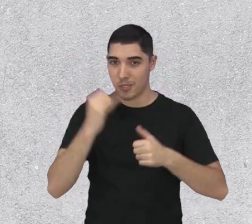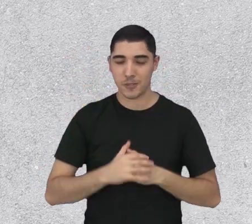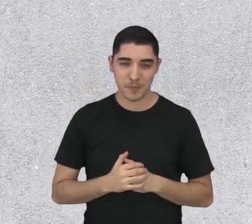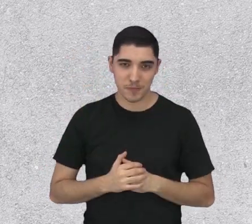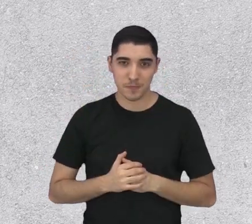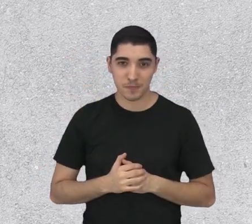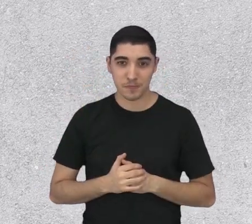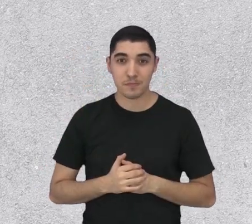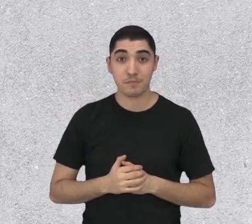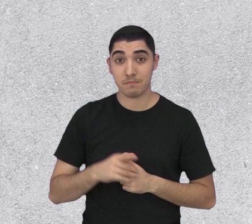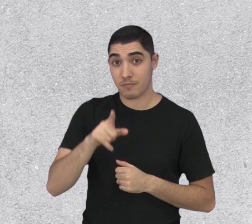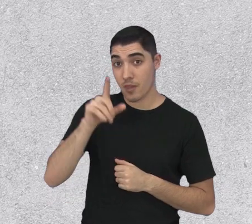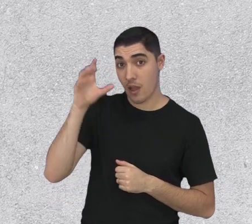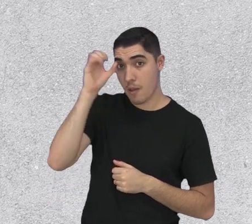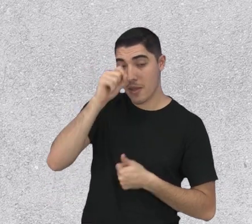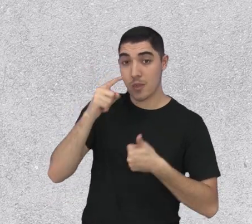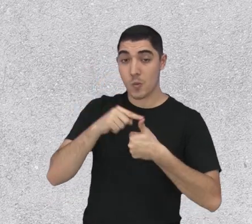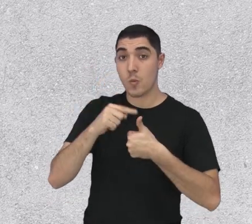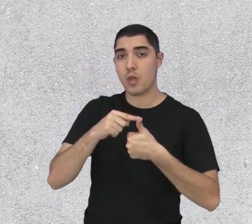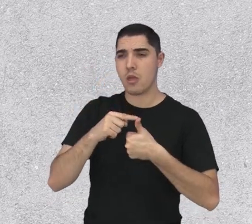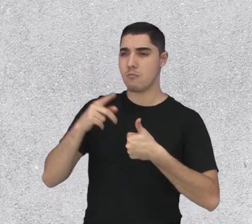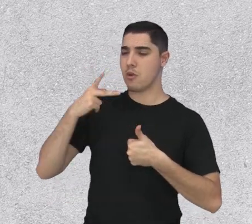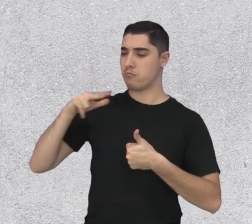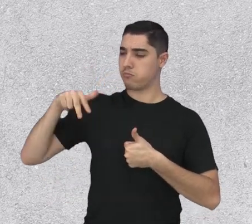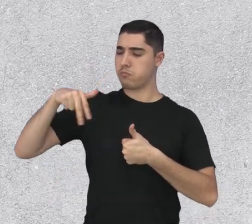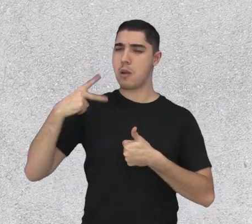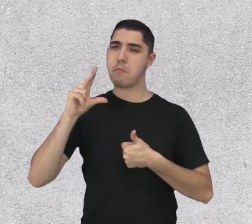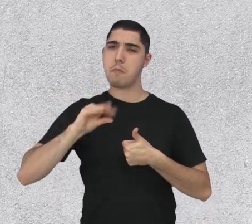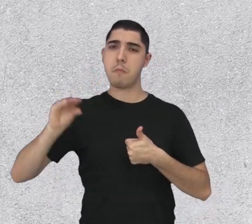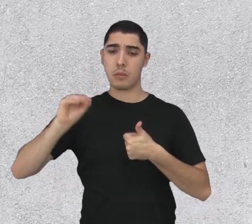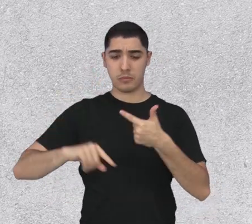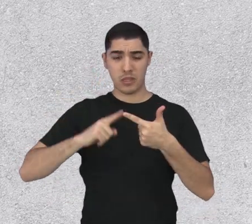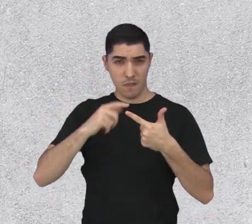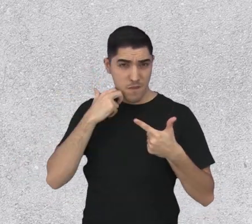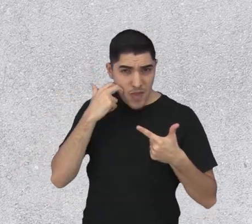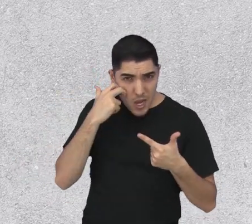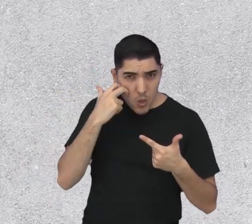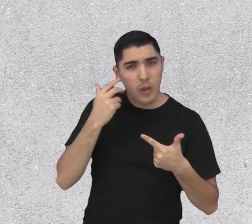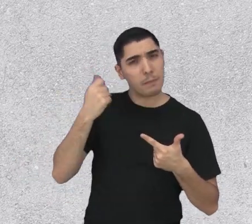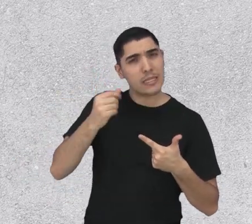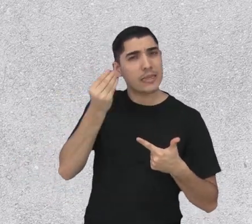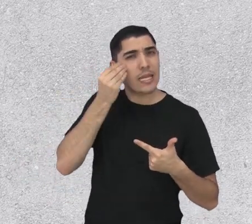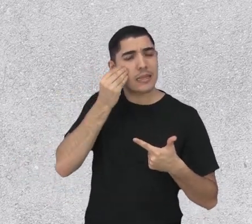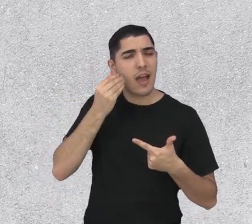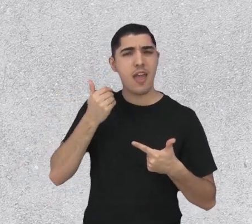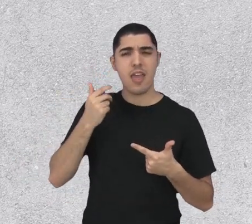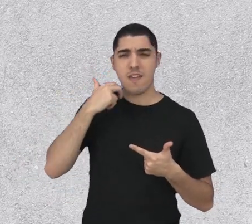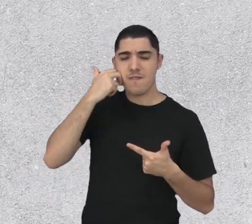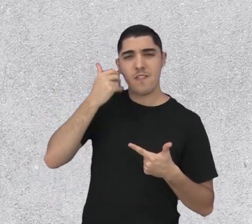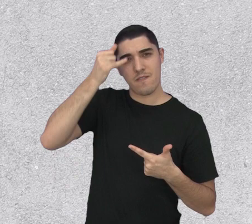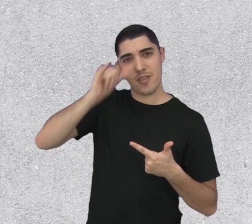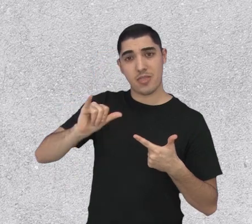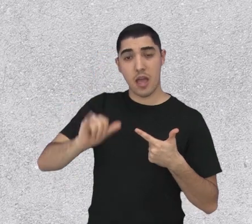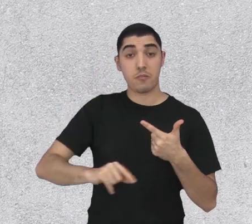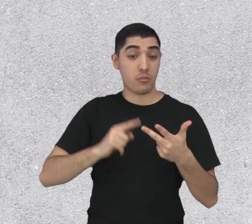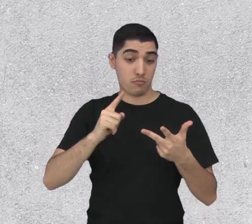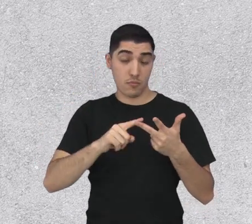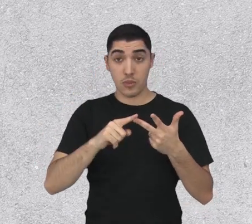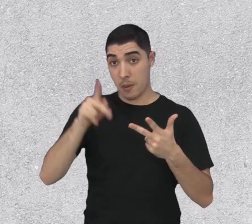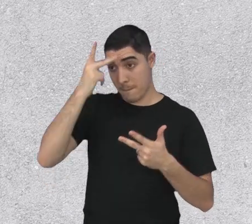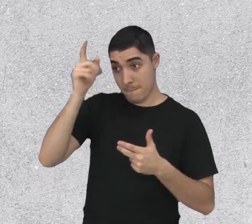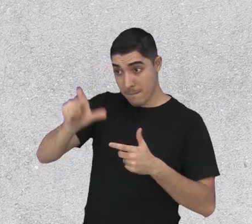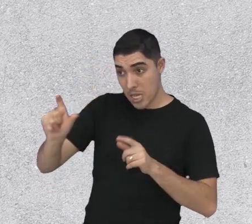características indicadas por eles. Aprenda a falar em público. Se é tímido, comece a trabalhar para superar isso já. Você vai